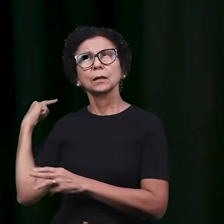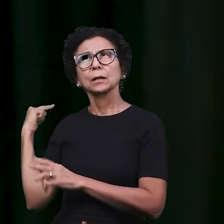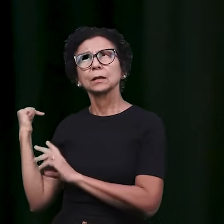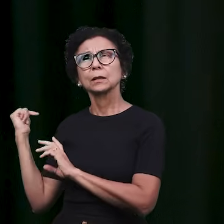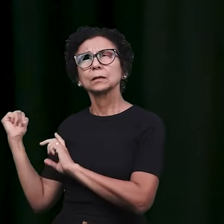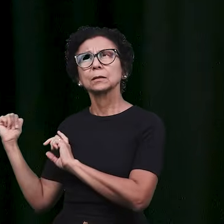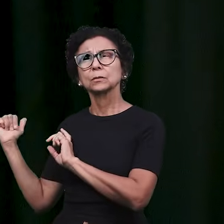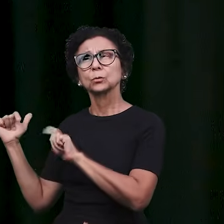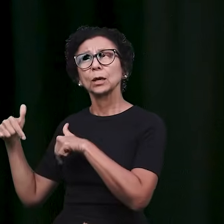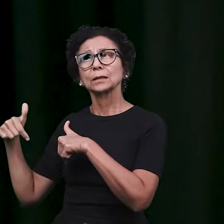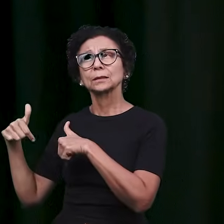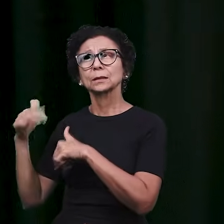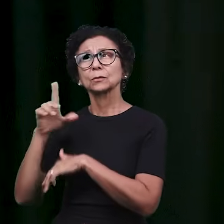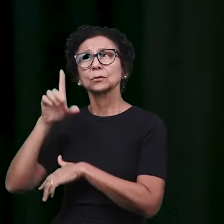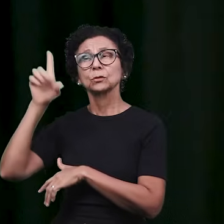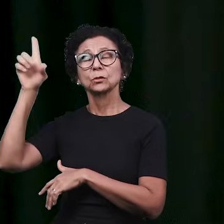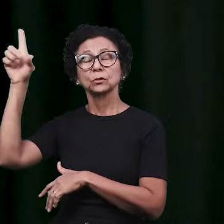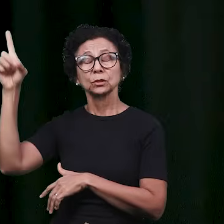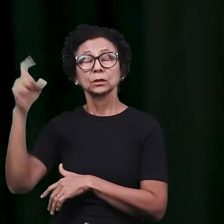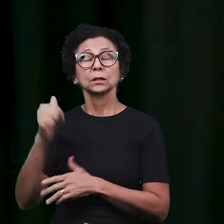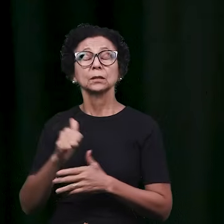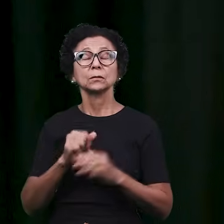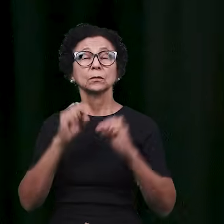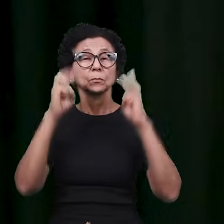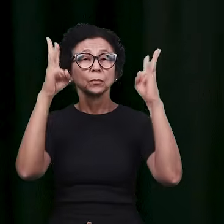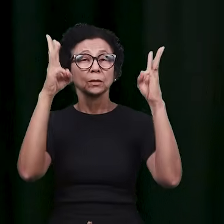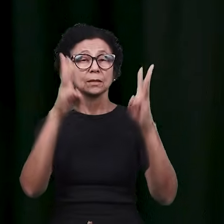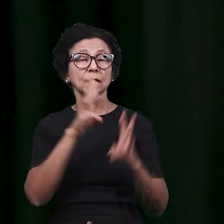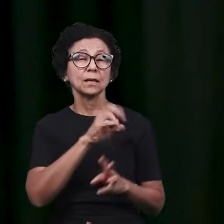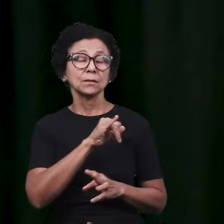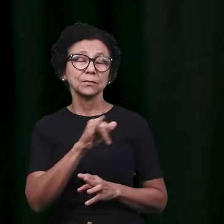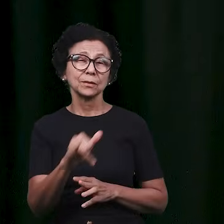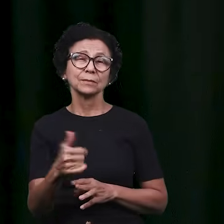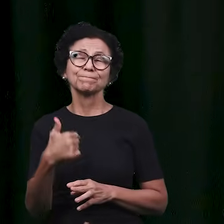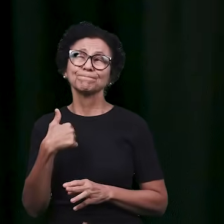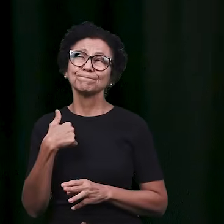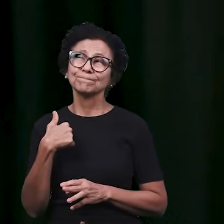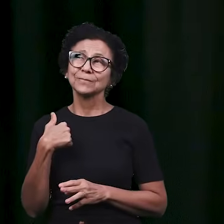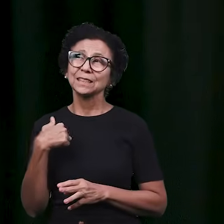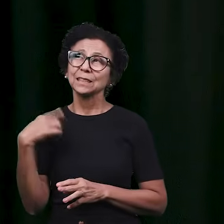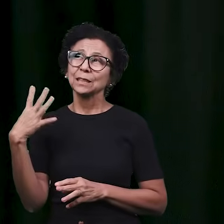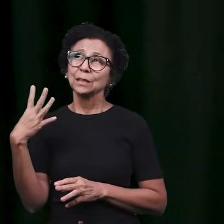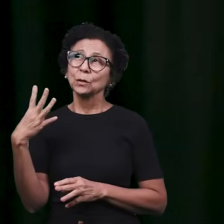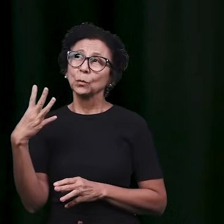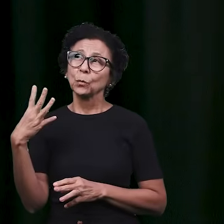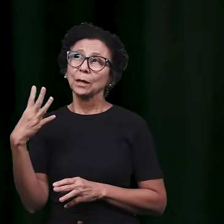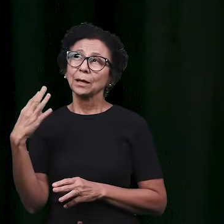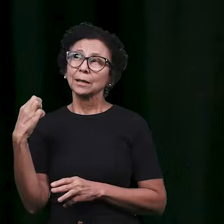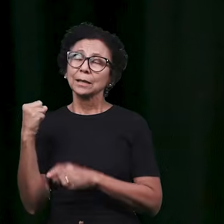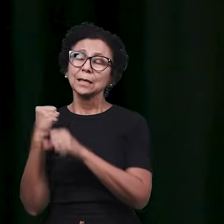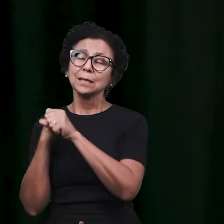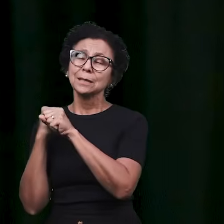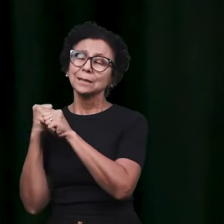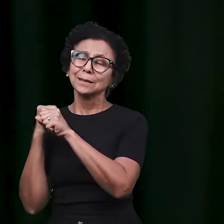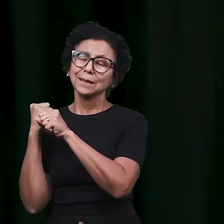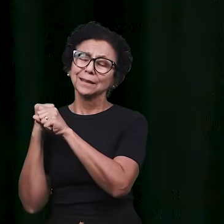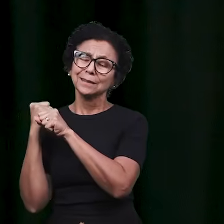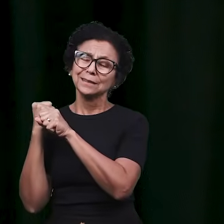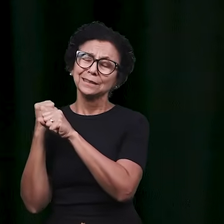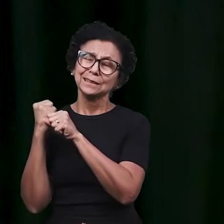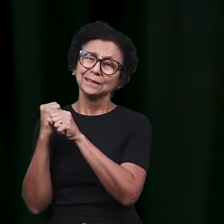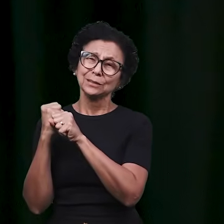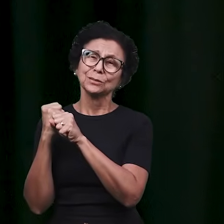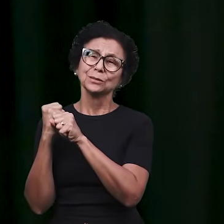falar desses 40 anos que ele esteve à frente do povo. Foram 40 anos, ele tinha 80 anos já, e durante 40 anos,